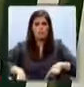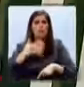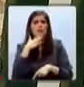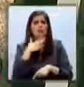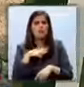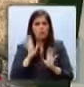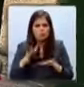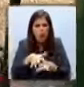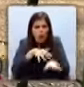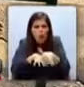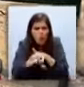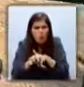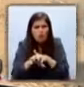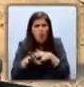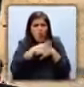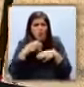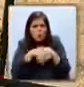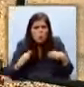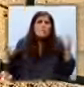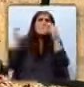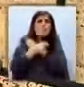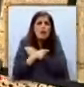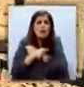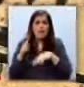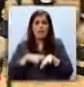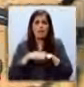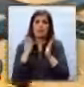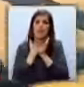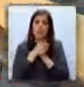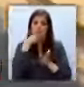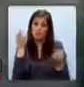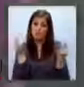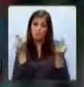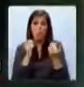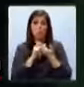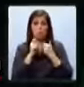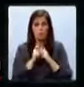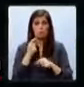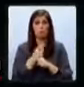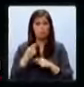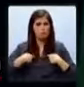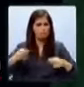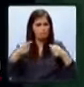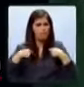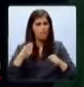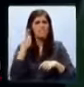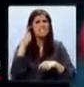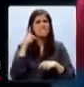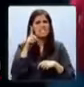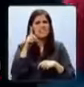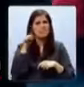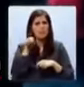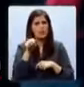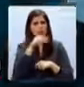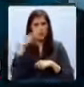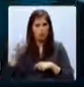luvas na sala e com cobertor. A direção da escola reconhece o problema, até porque gasta 6 mil euros por